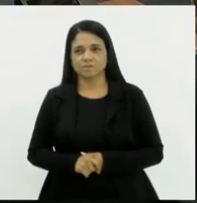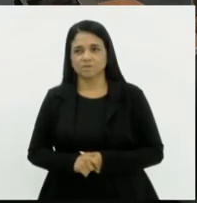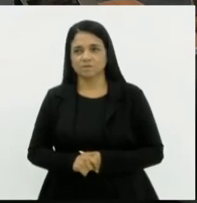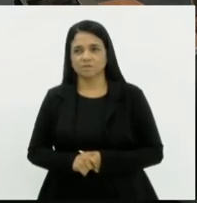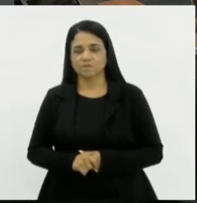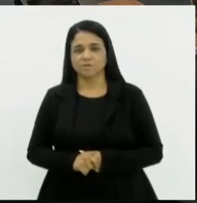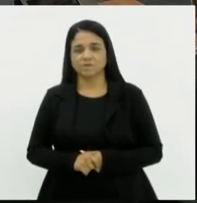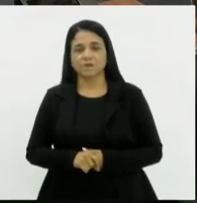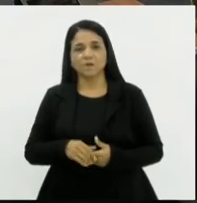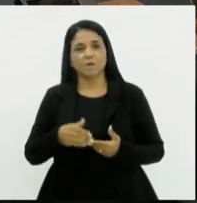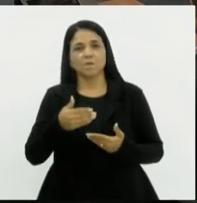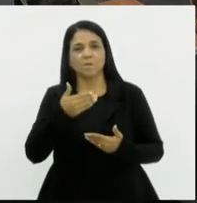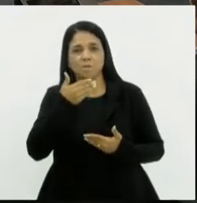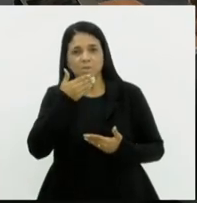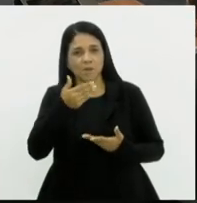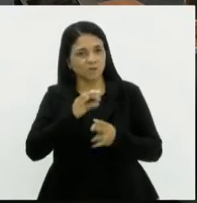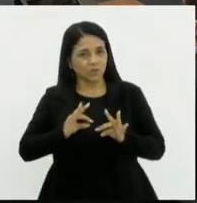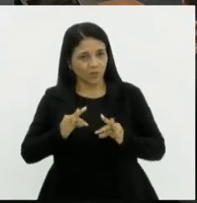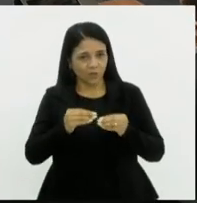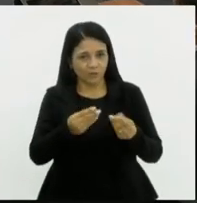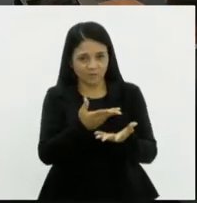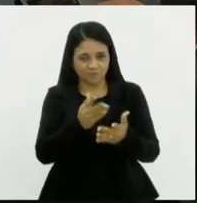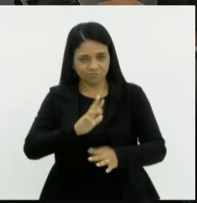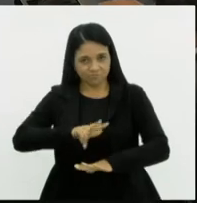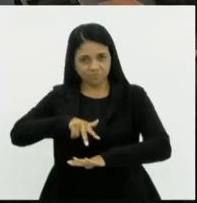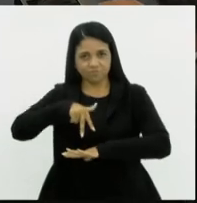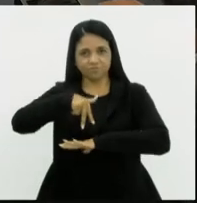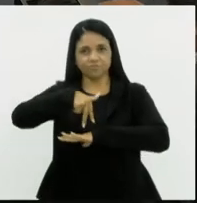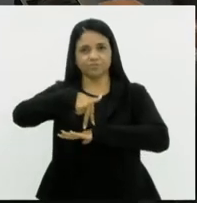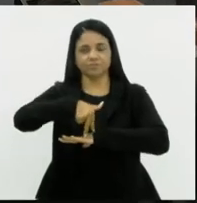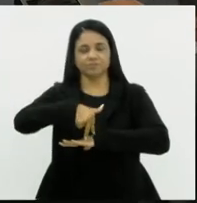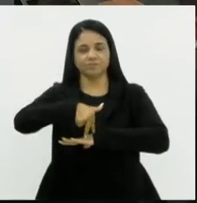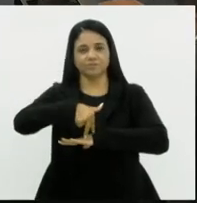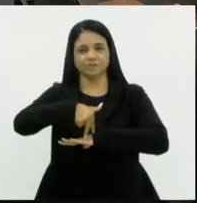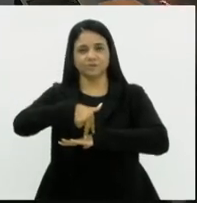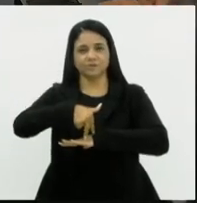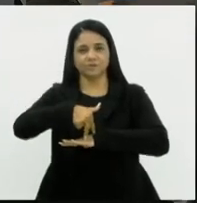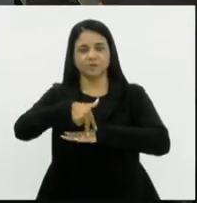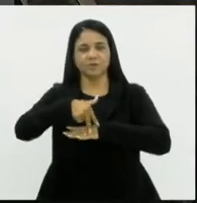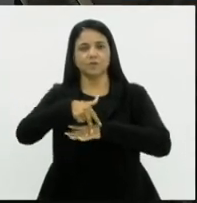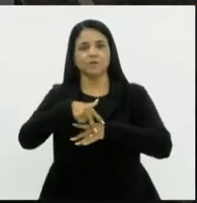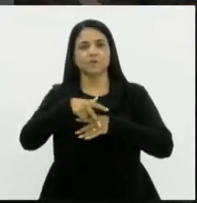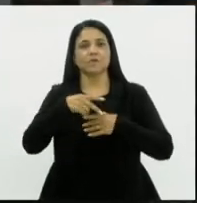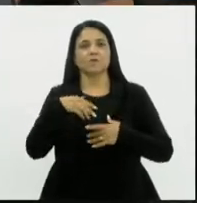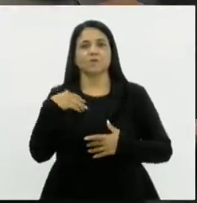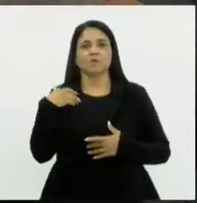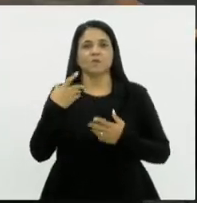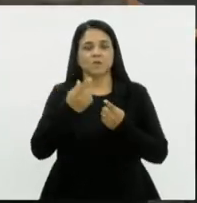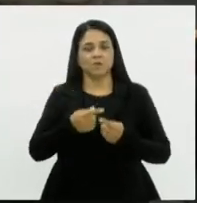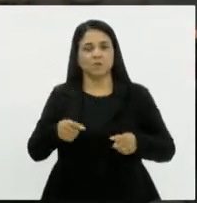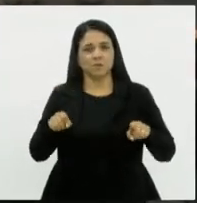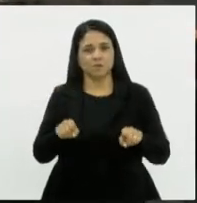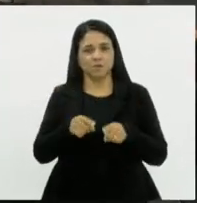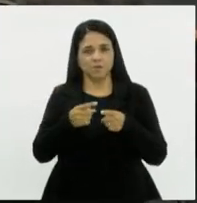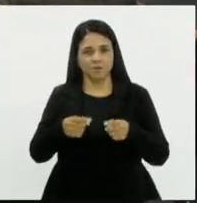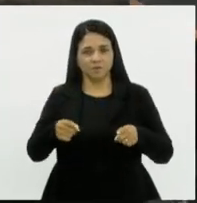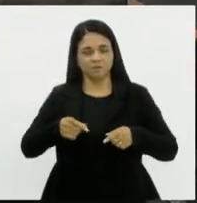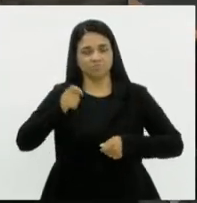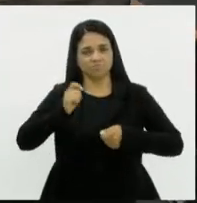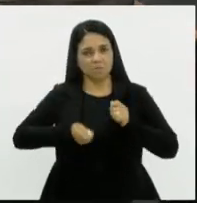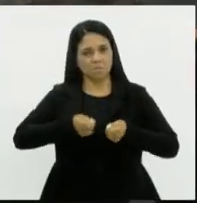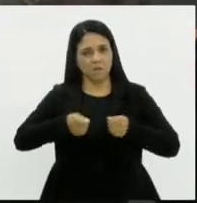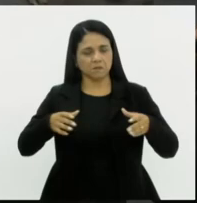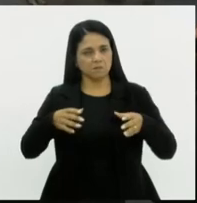Peço a todos que coloquem-se de posição de respeito para ouvir o hino nacional reproduzido pela banda do